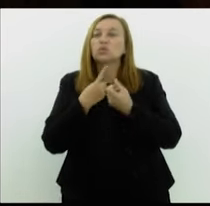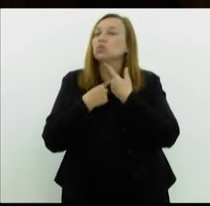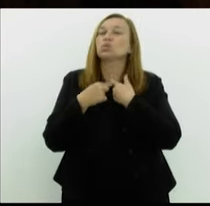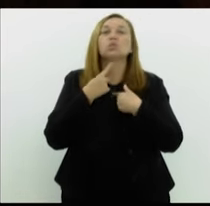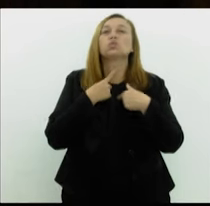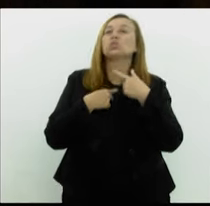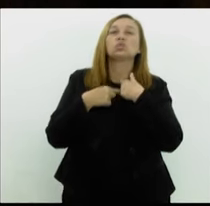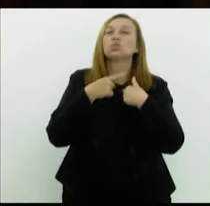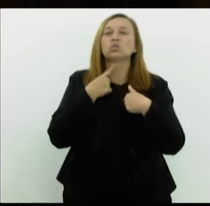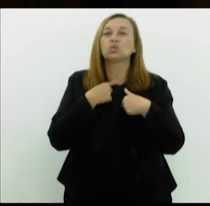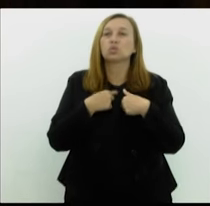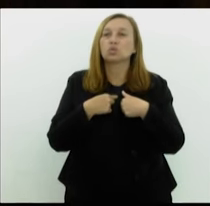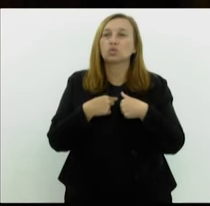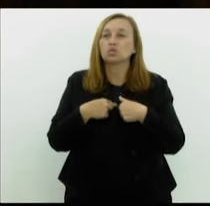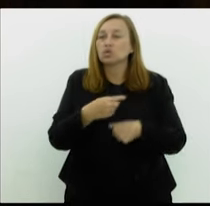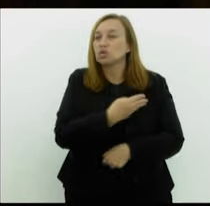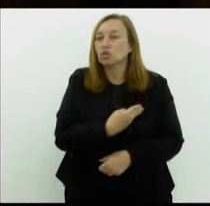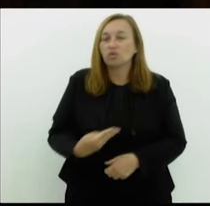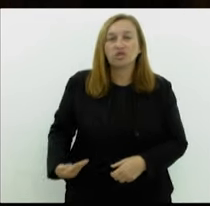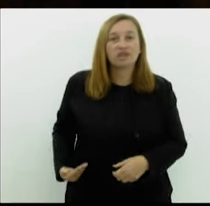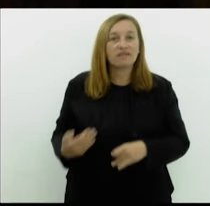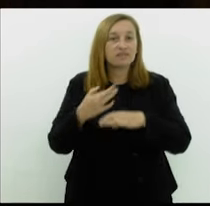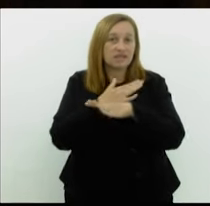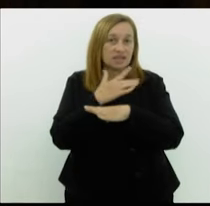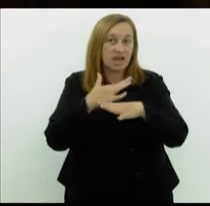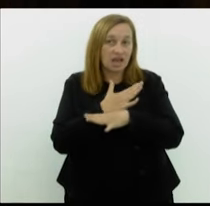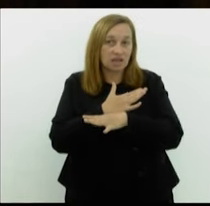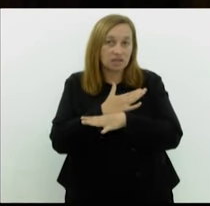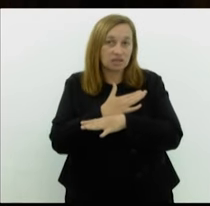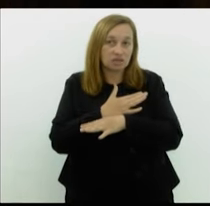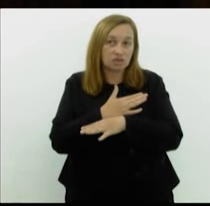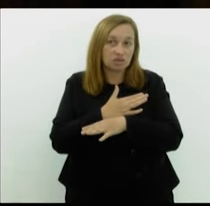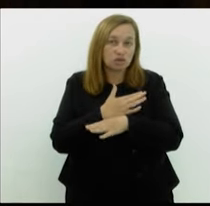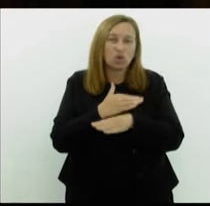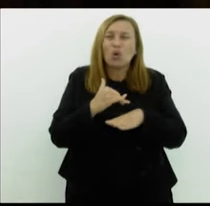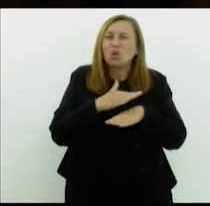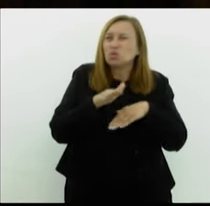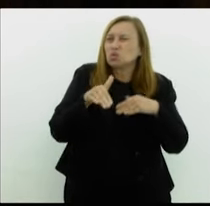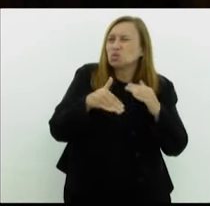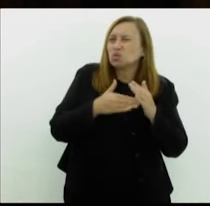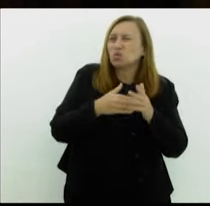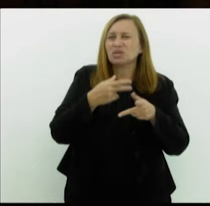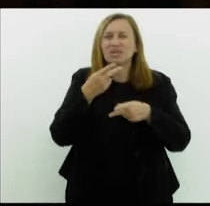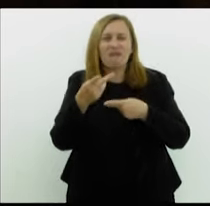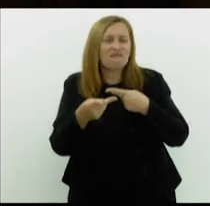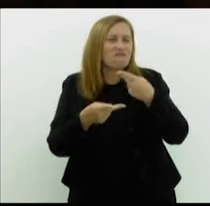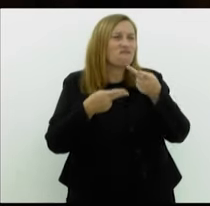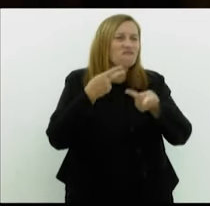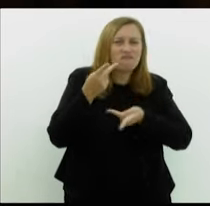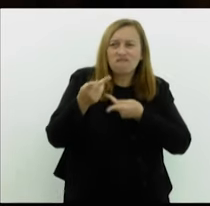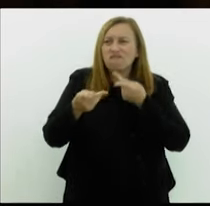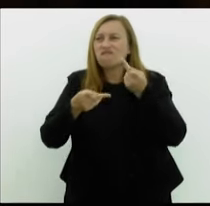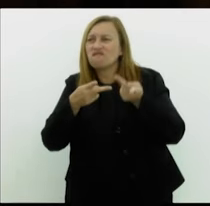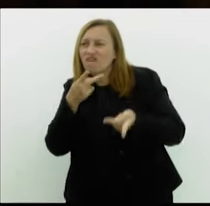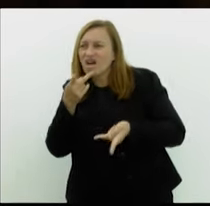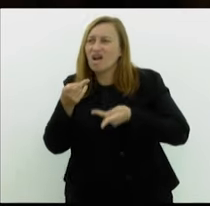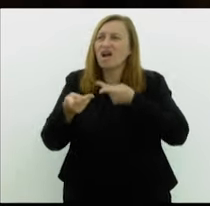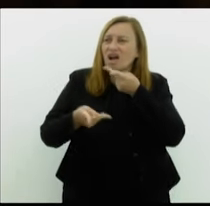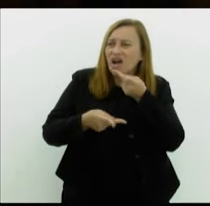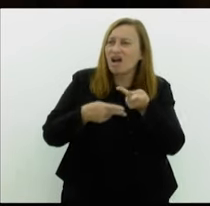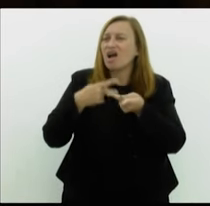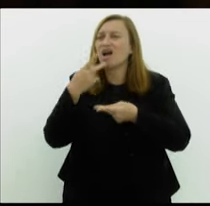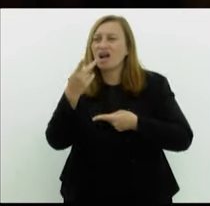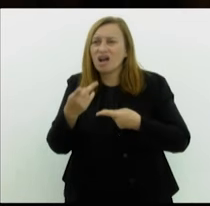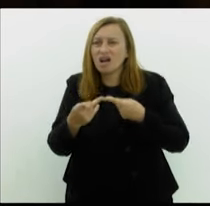desejo de governar a cidade. Inclusive, todas essas falácias que se construíram no entorno